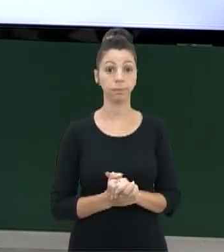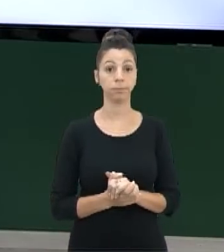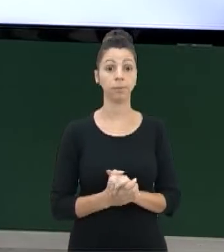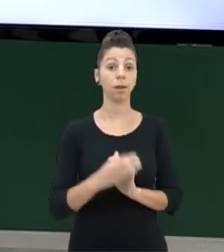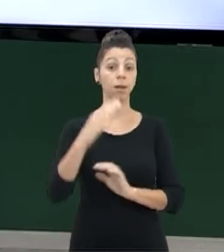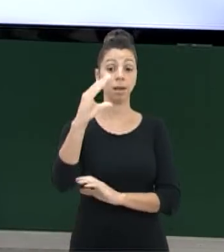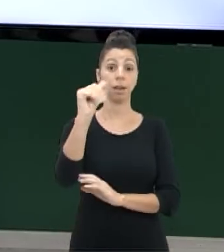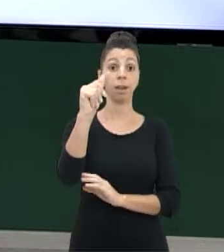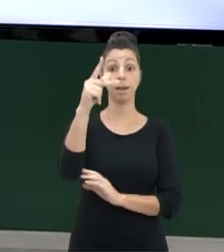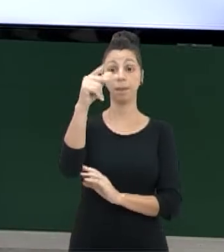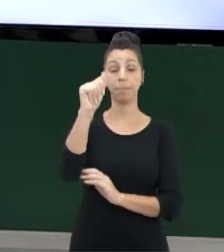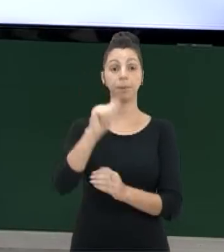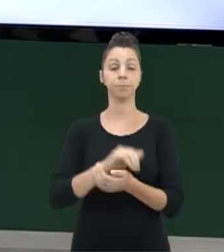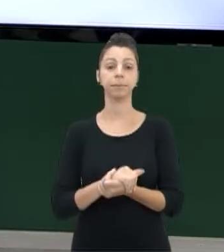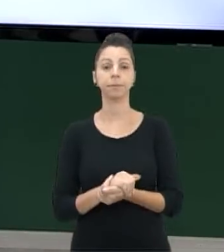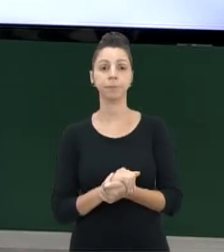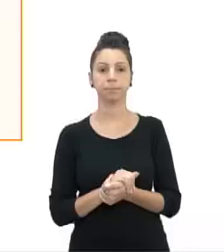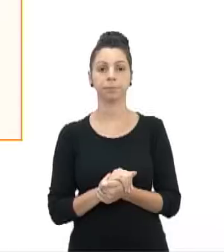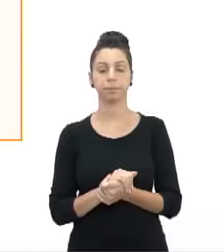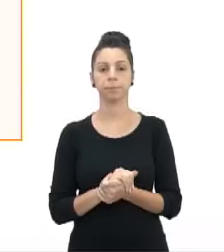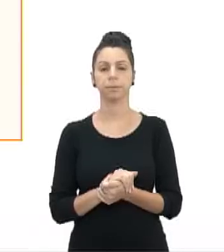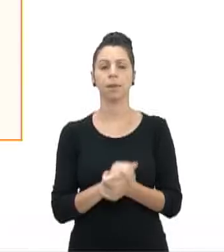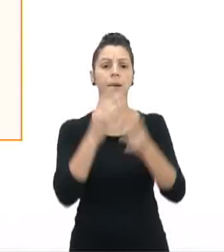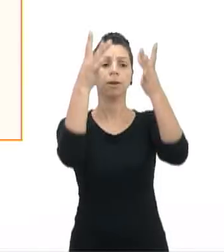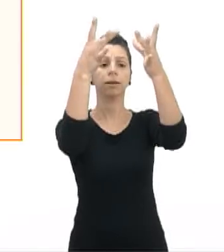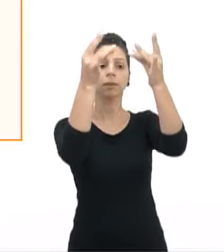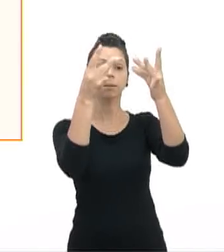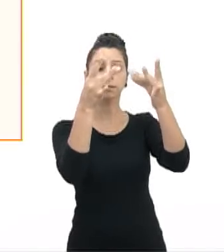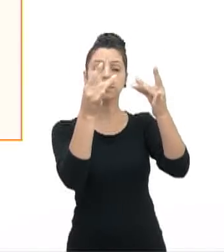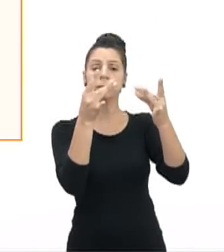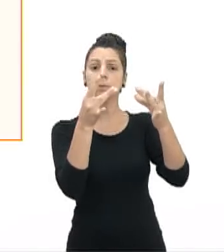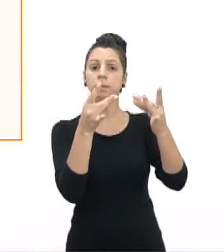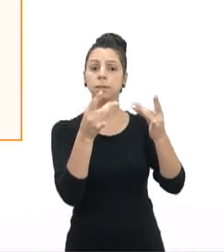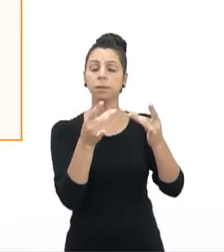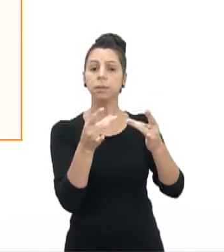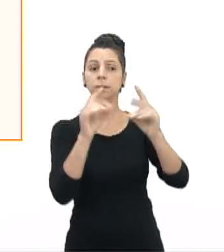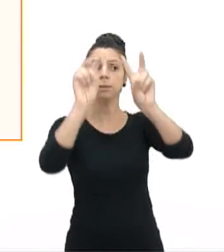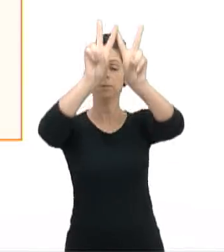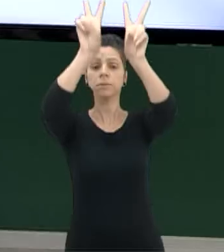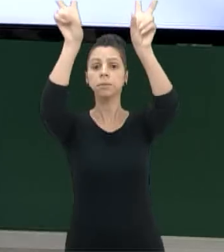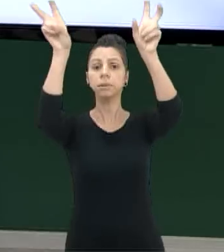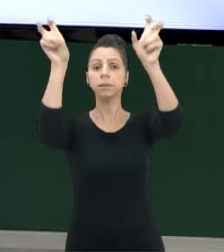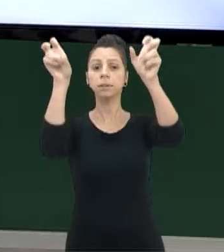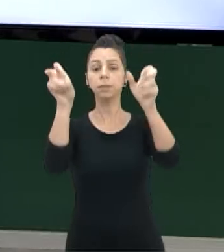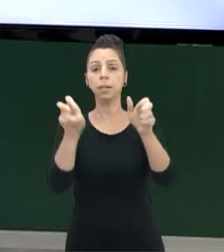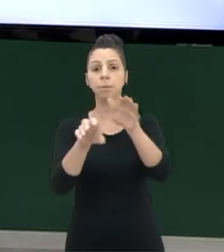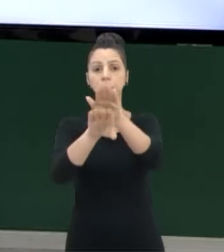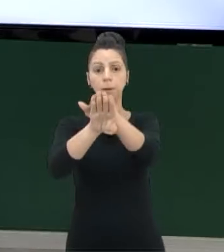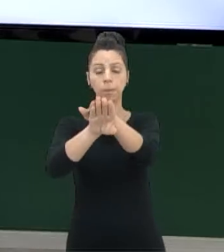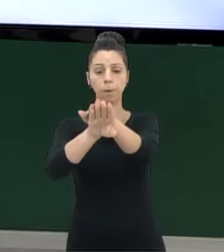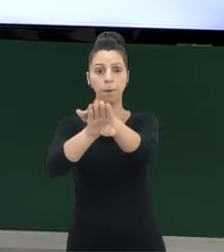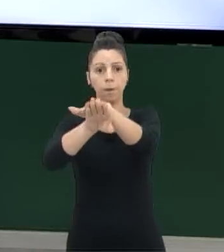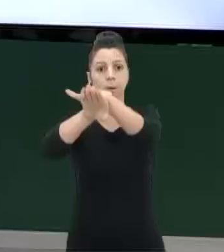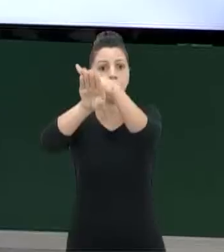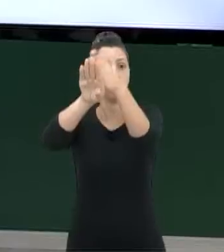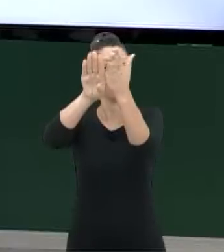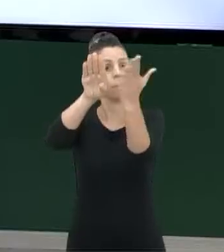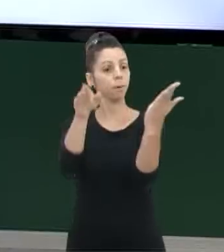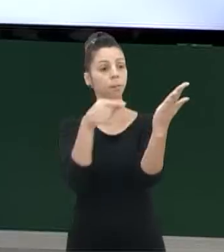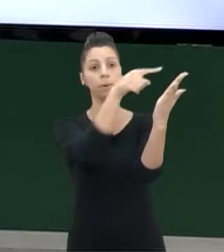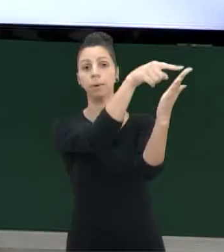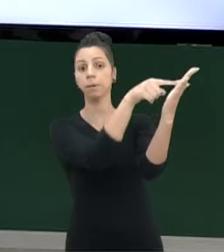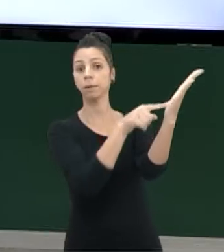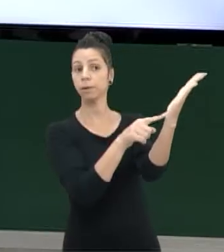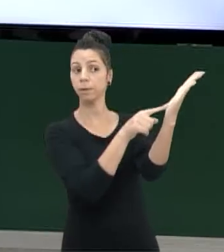né? Ok. Segundo, detalhamento do tema anunciado. O detalhamento, ele vem dentro, né? Que ele pode vir com